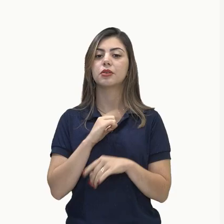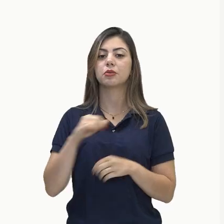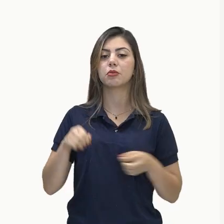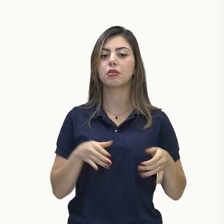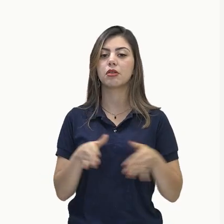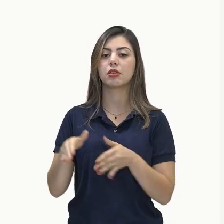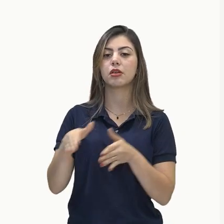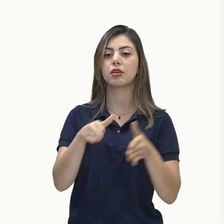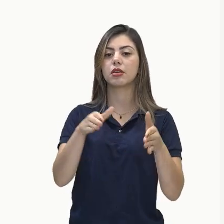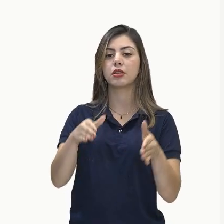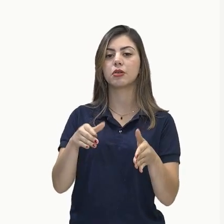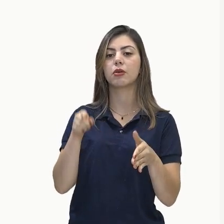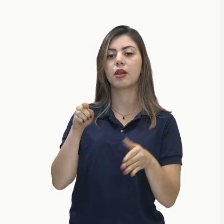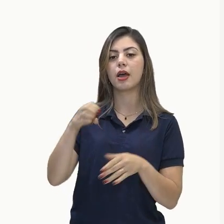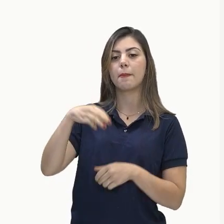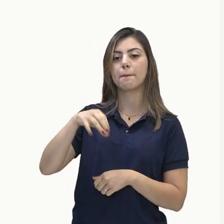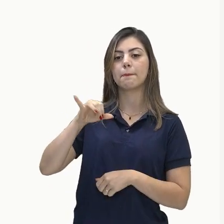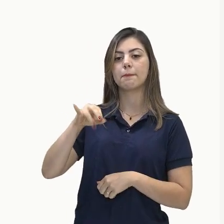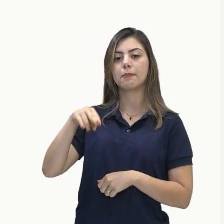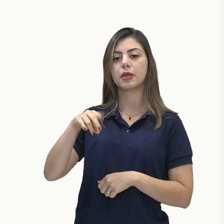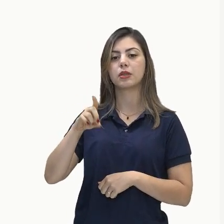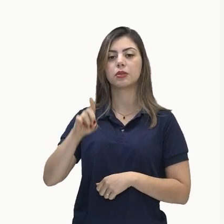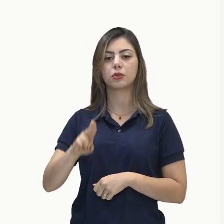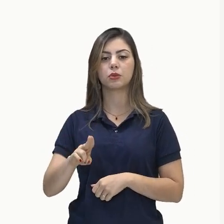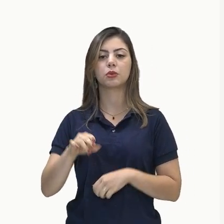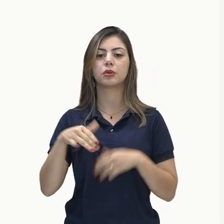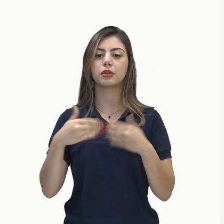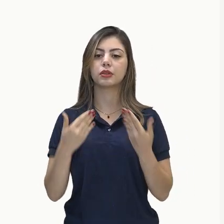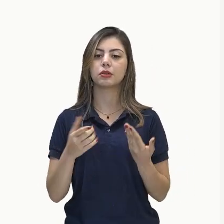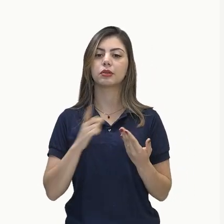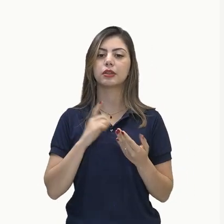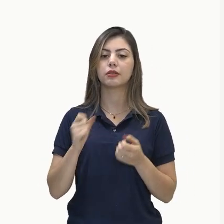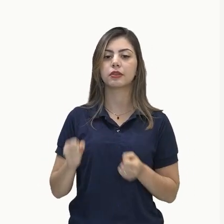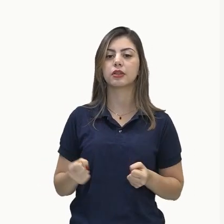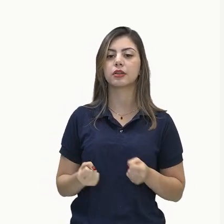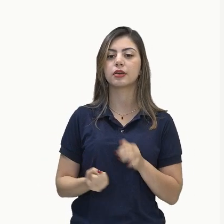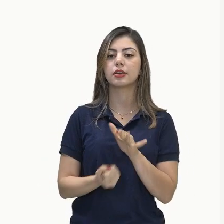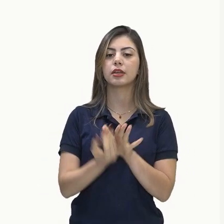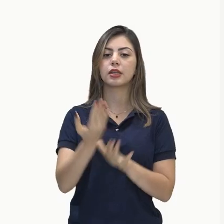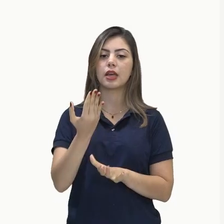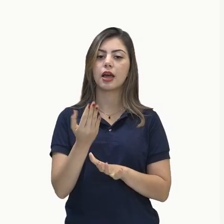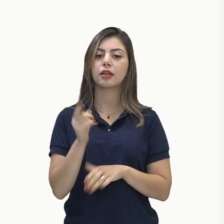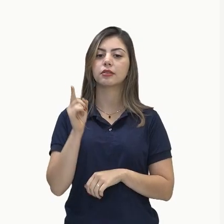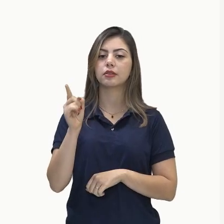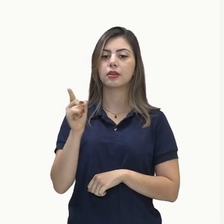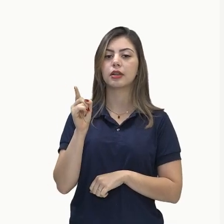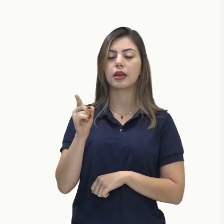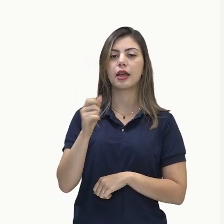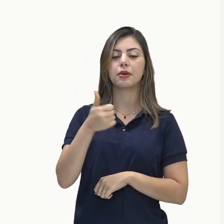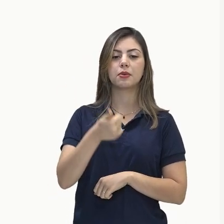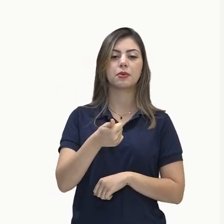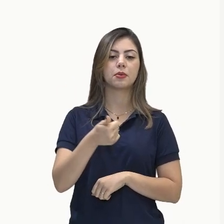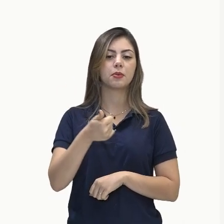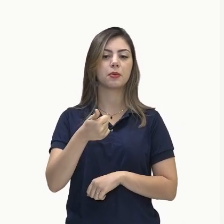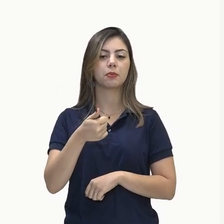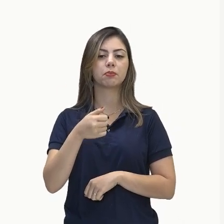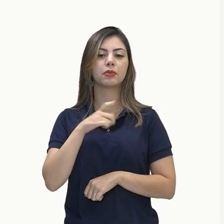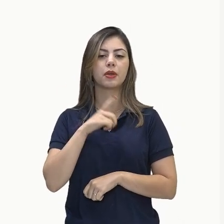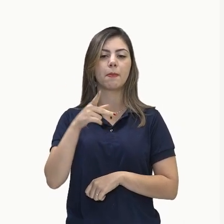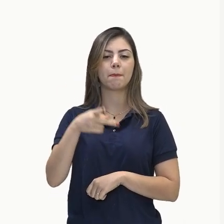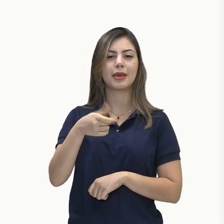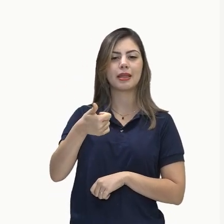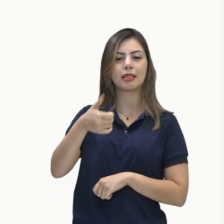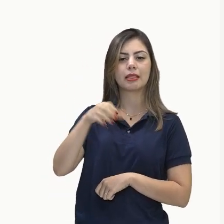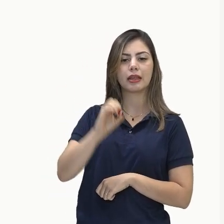grande desafio. Foi com esse intuito que foi criado o Corredor Ecológico Urbano do Igarapé do Mindu, que ele vai seguir praticamente